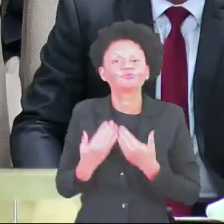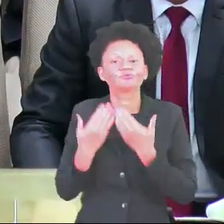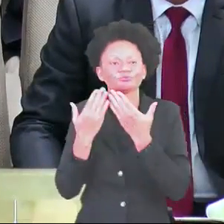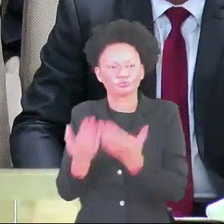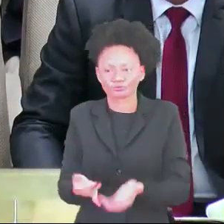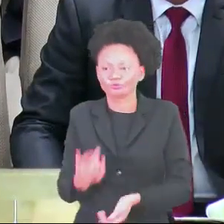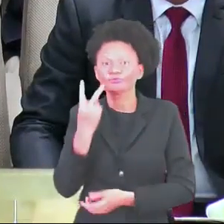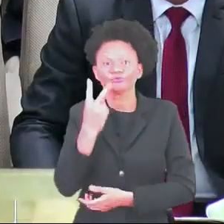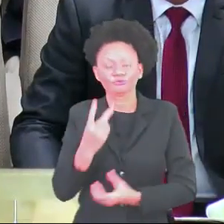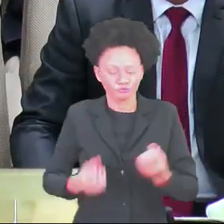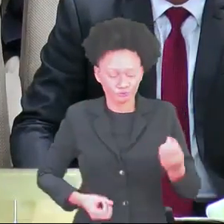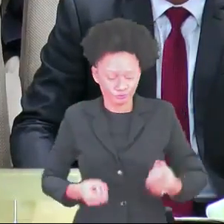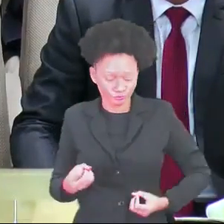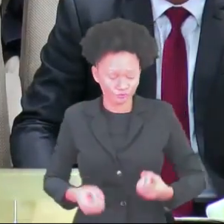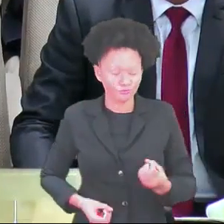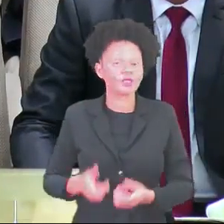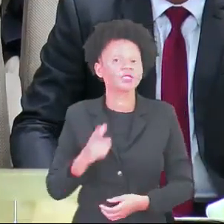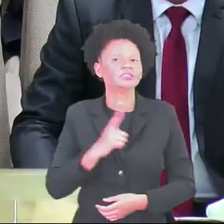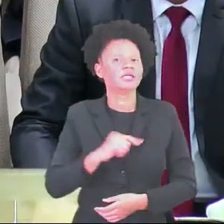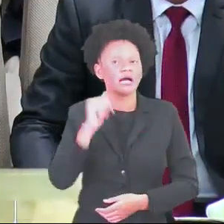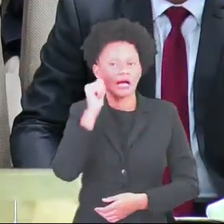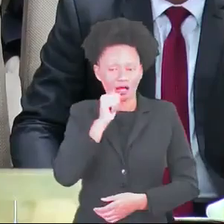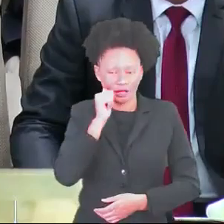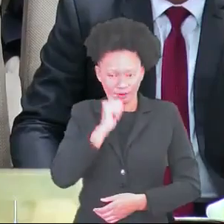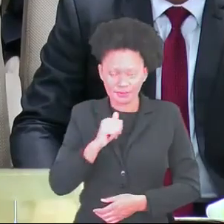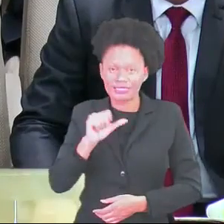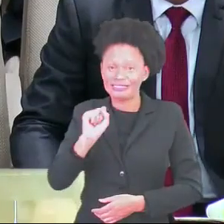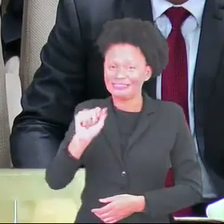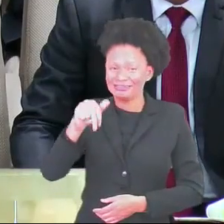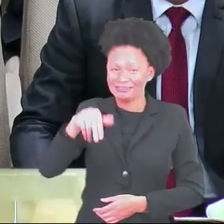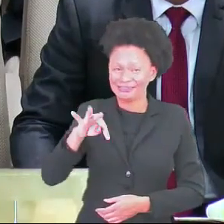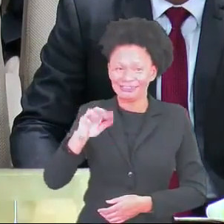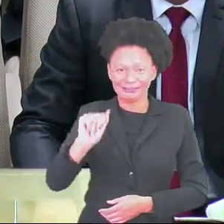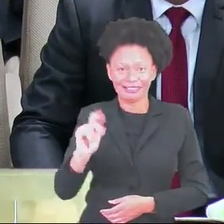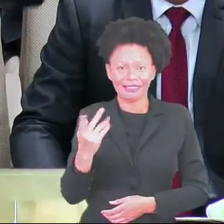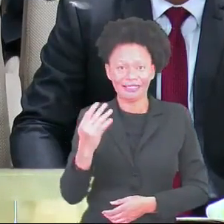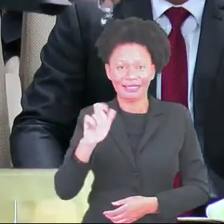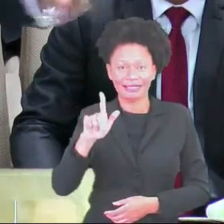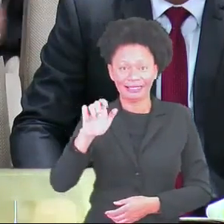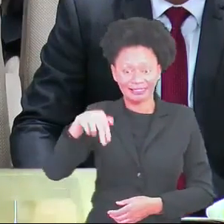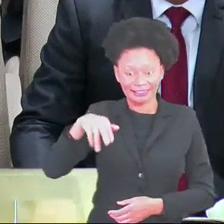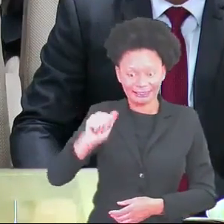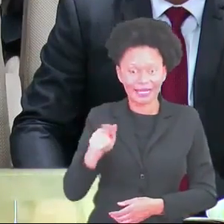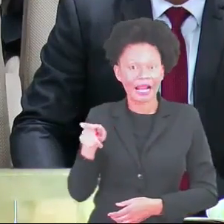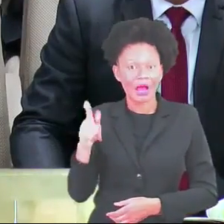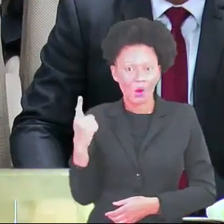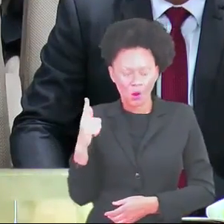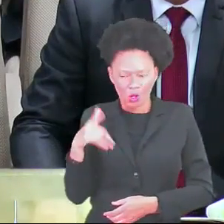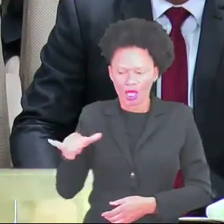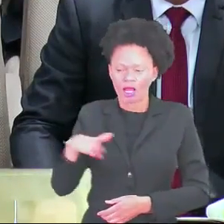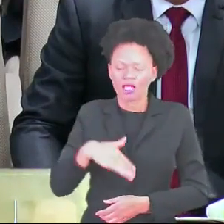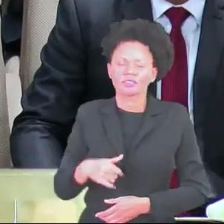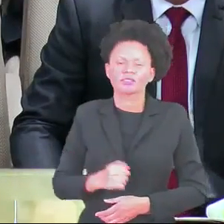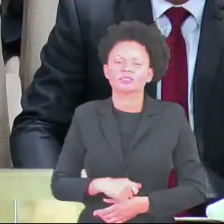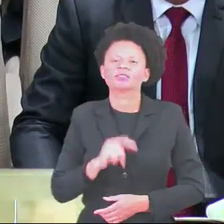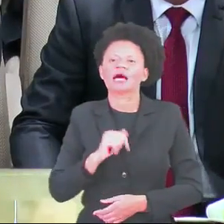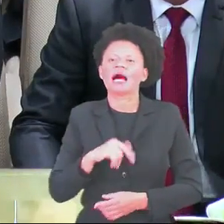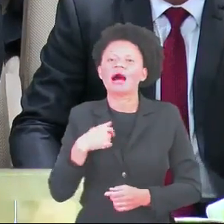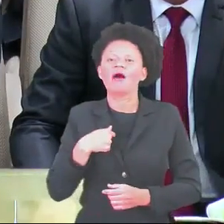mais 2 obreiros, a uma mulher, de Santa Helena de Goiás. Ela estava em coma,